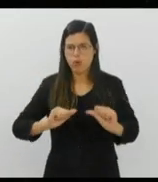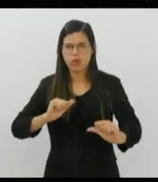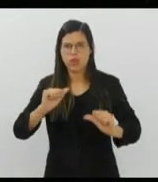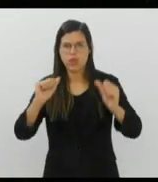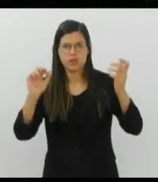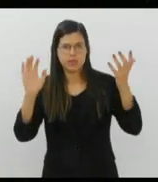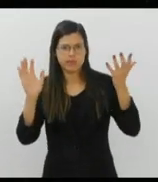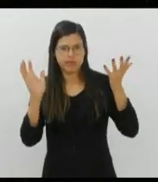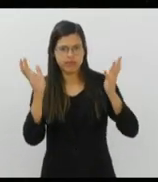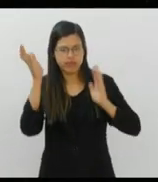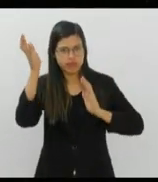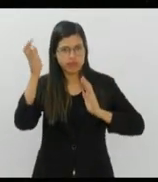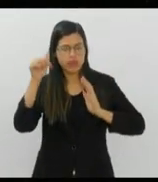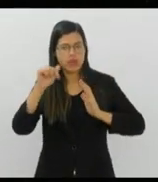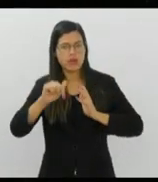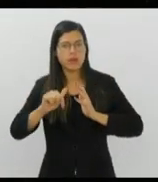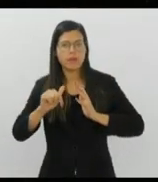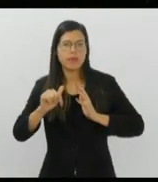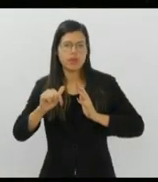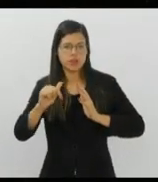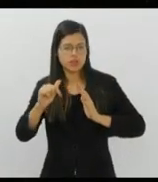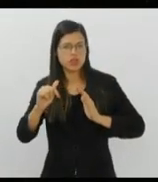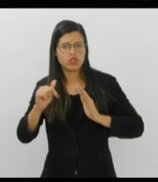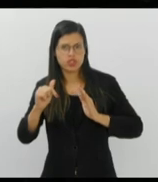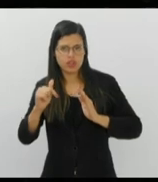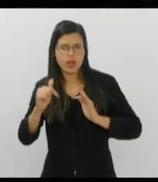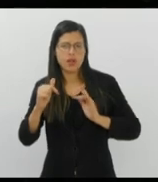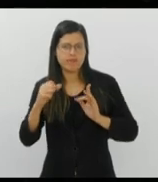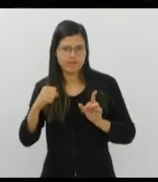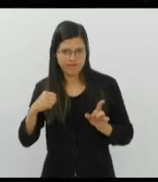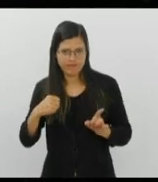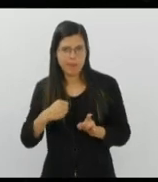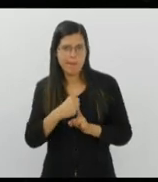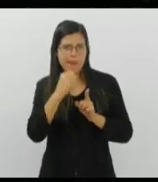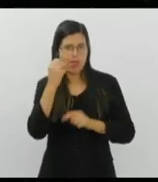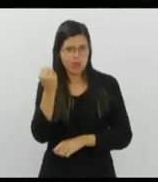chegaram com toda intensidade,